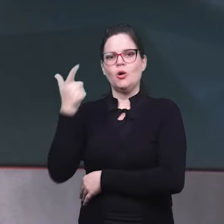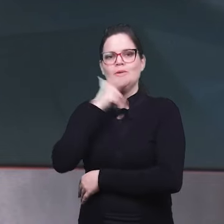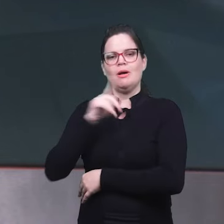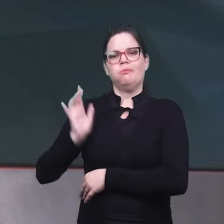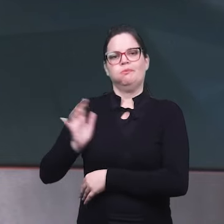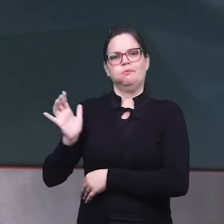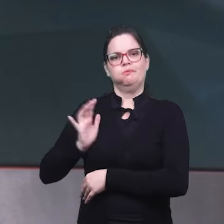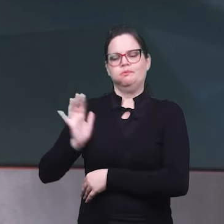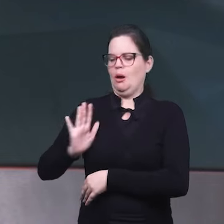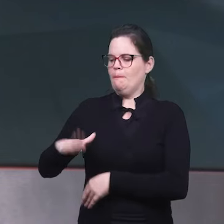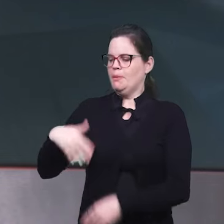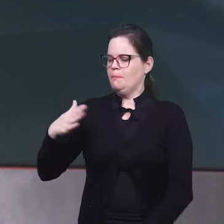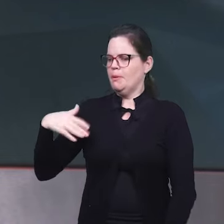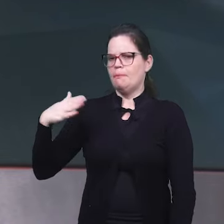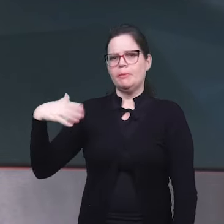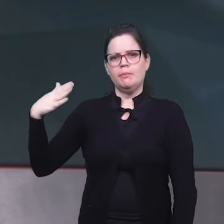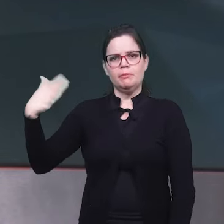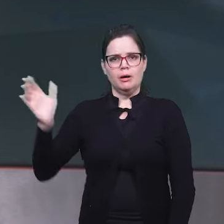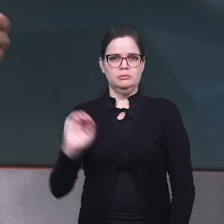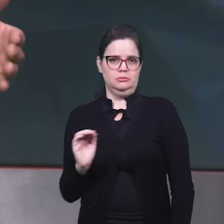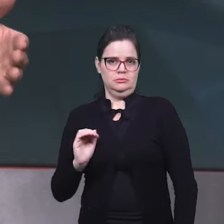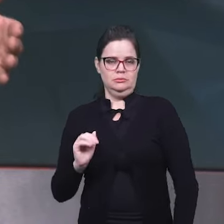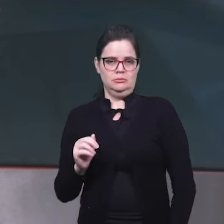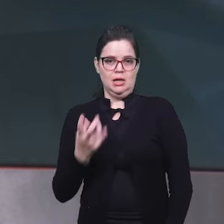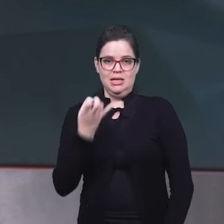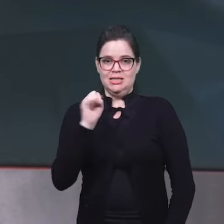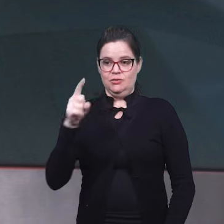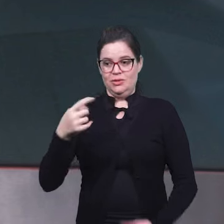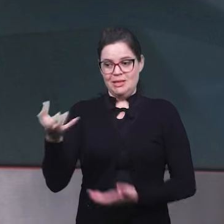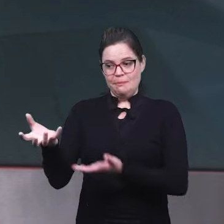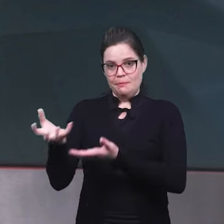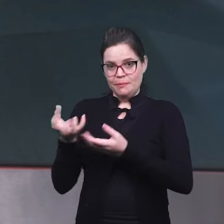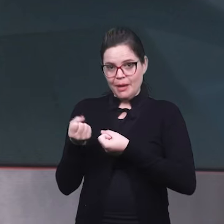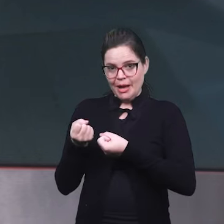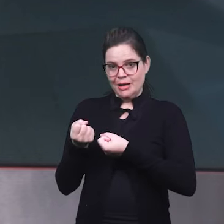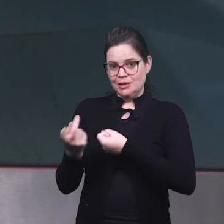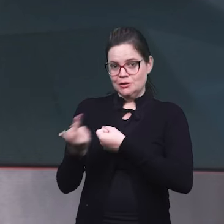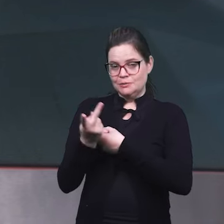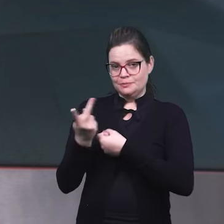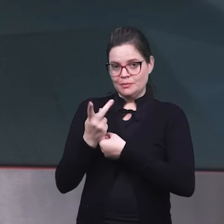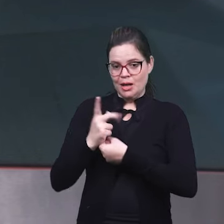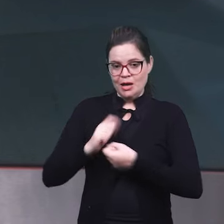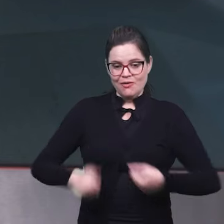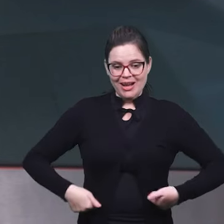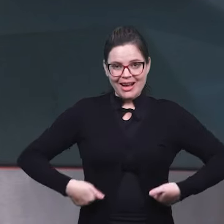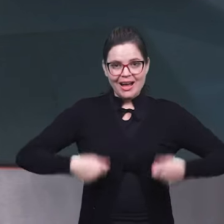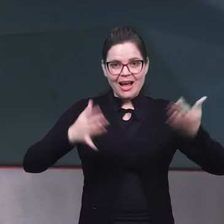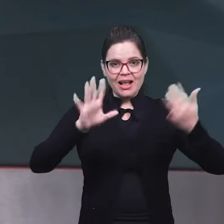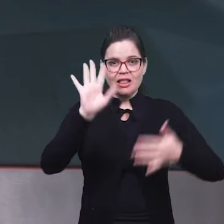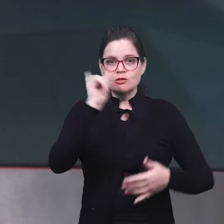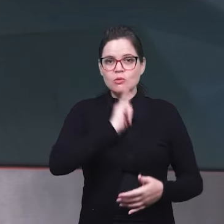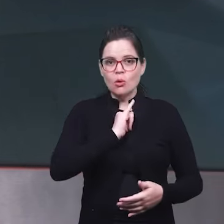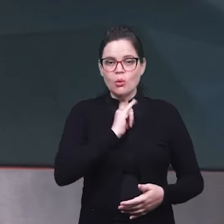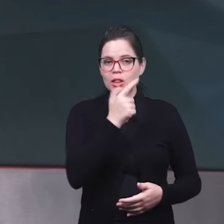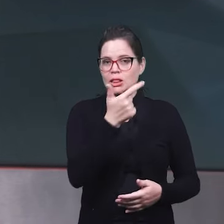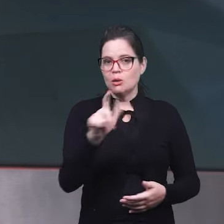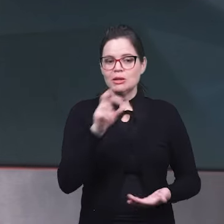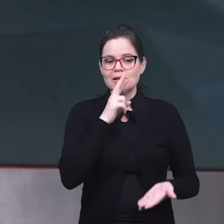aumentando, o dinheiro dele está trabalhando para ele. Se você emprega esse dinheiro em algo que não gera retorno